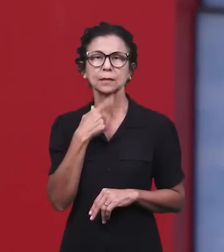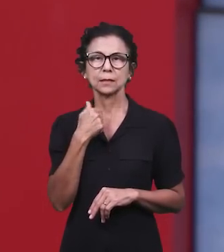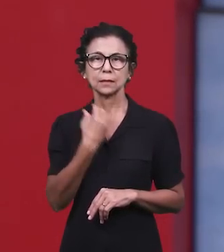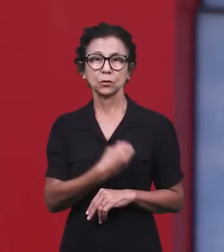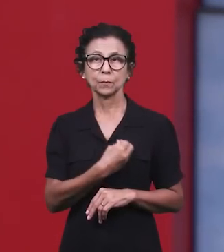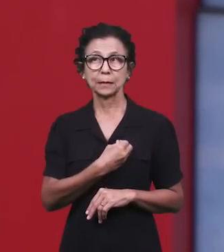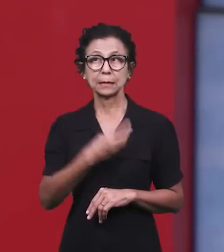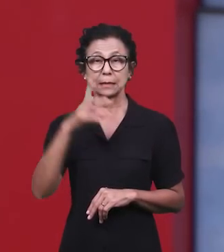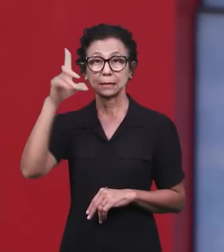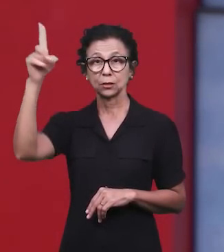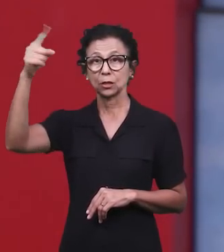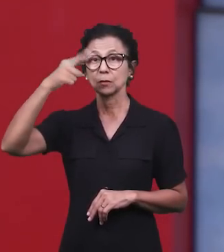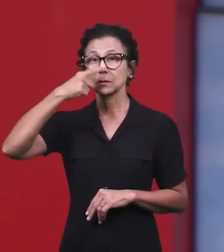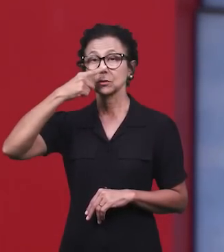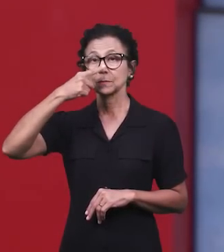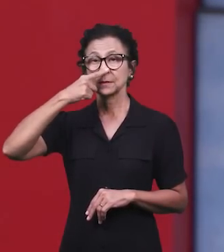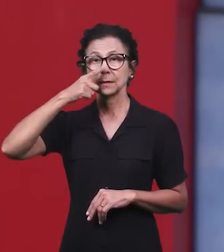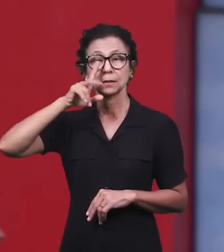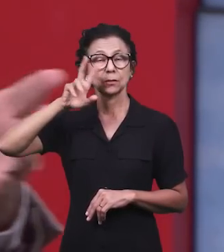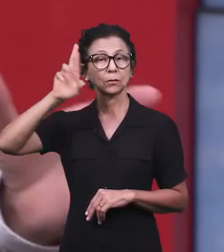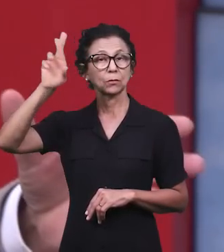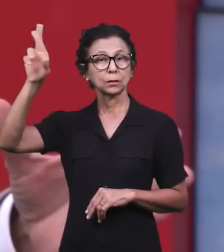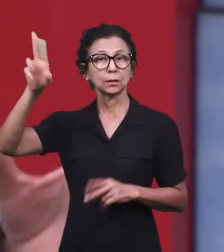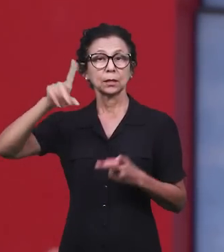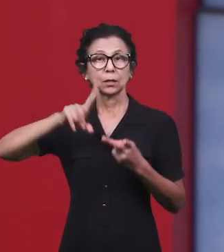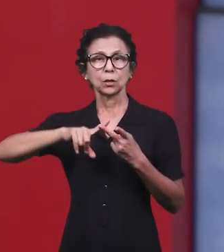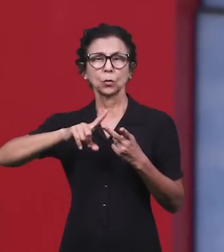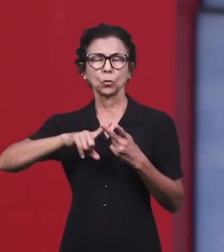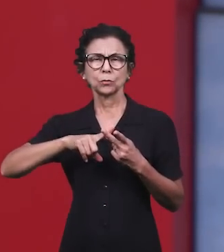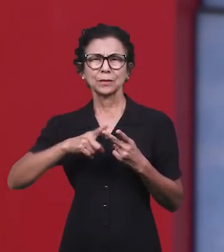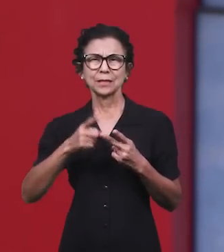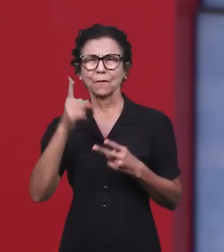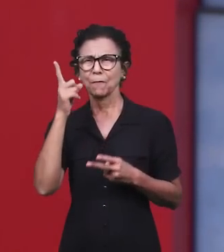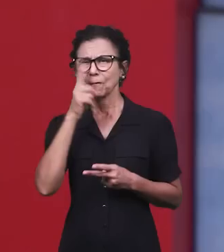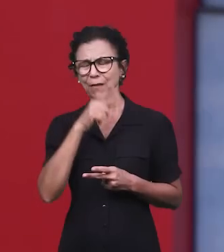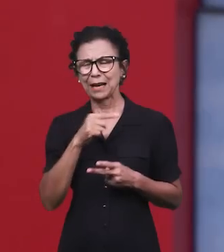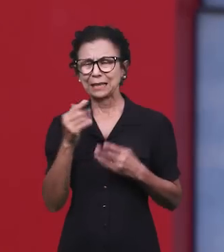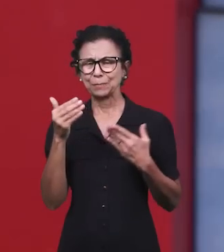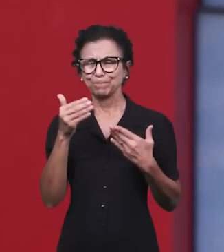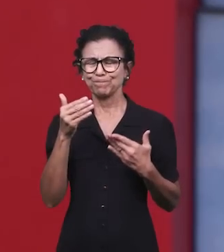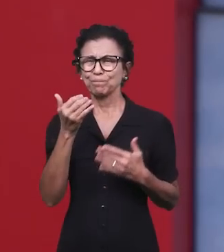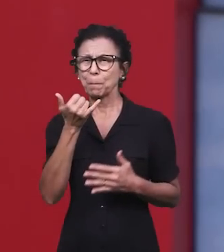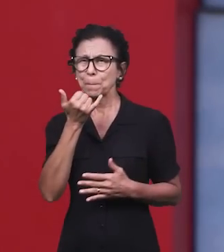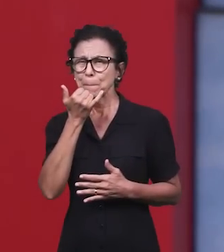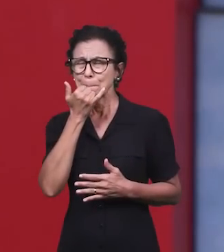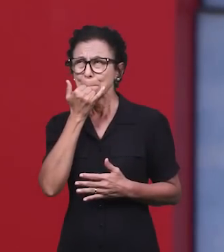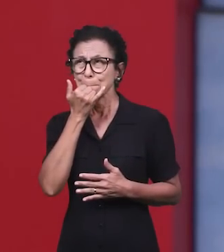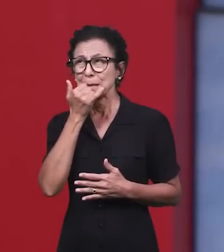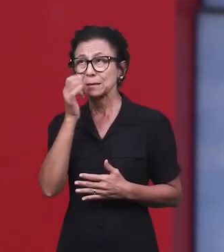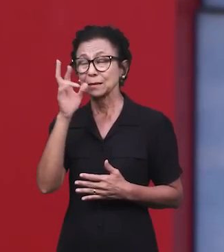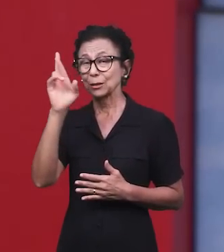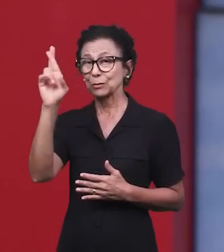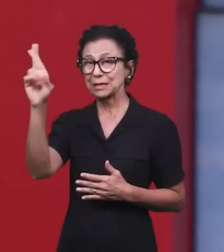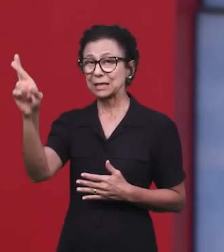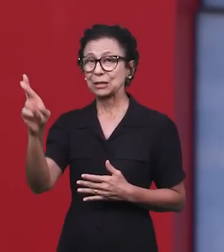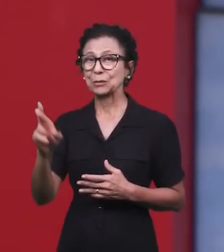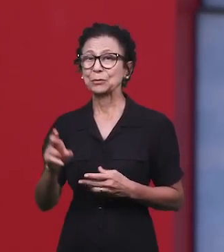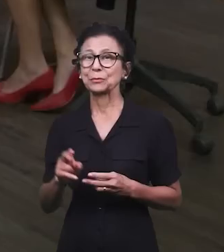do Senhor, o Senhor perto de você, quando você abre uma brecha, ou quando você também deseja uma bênção nova, um vinho